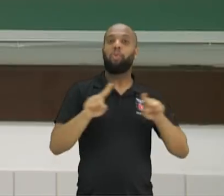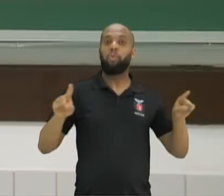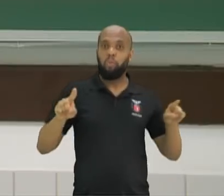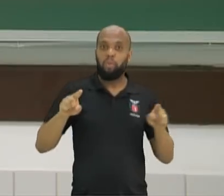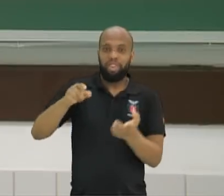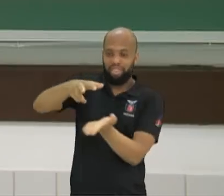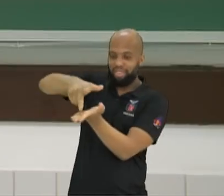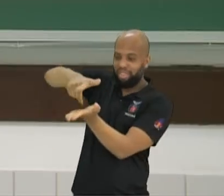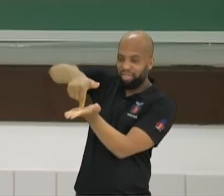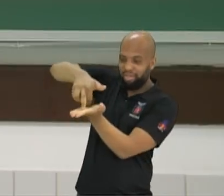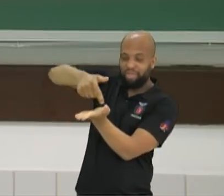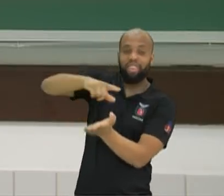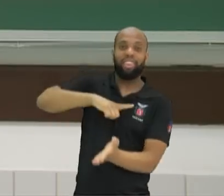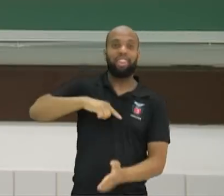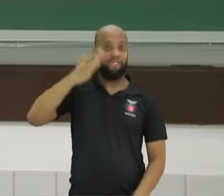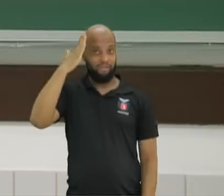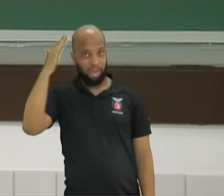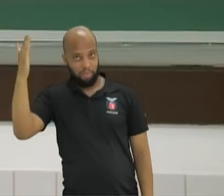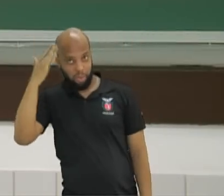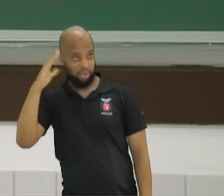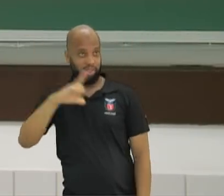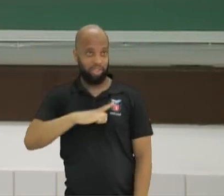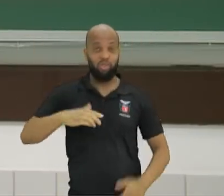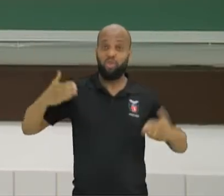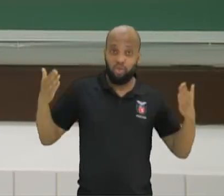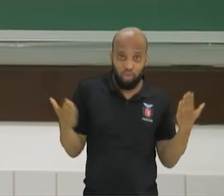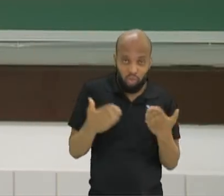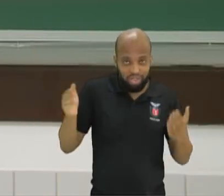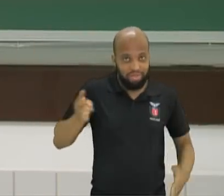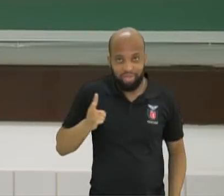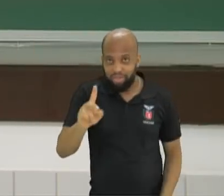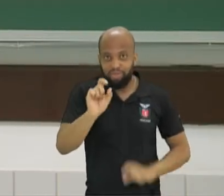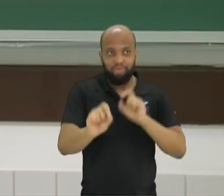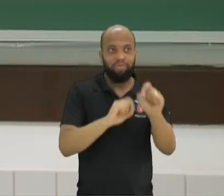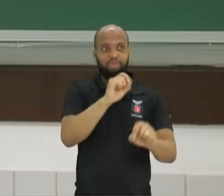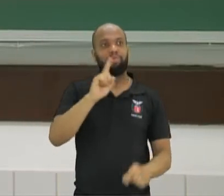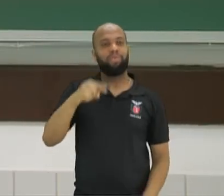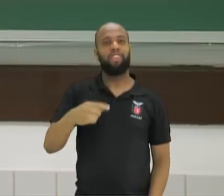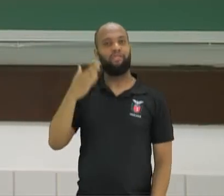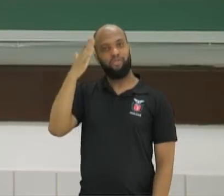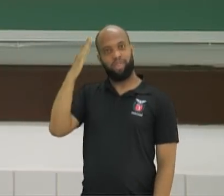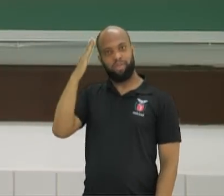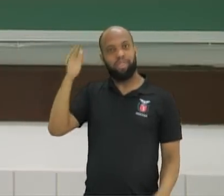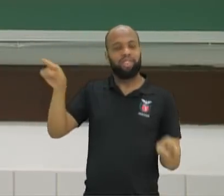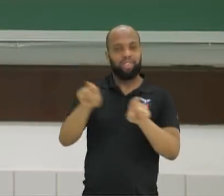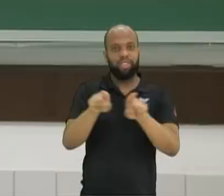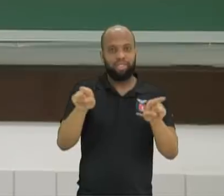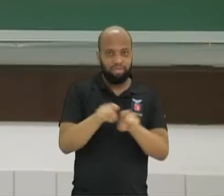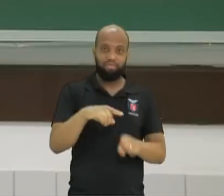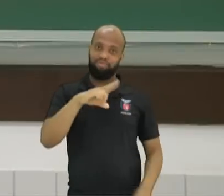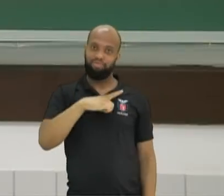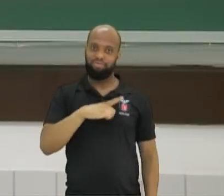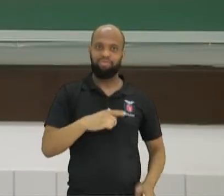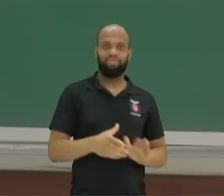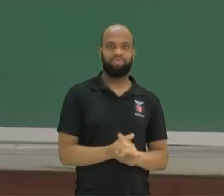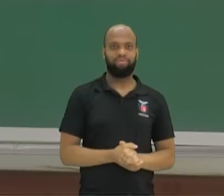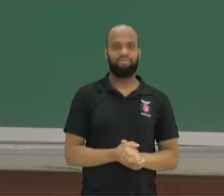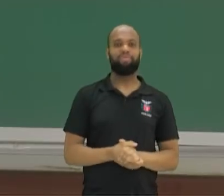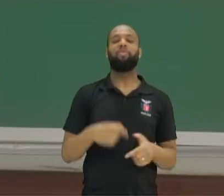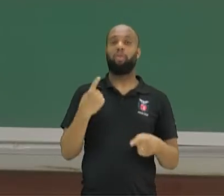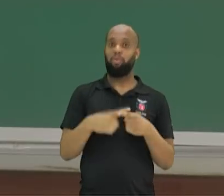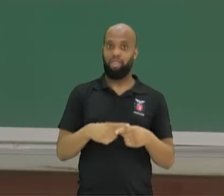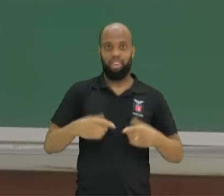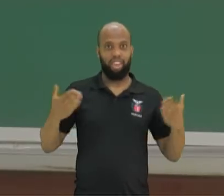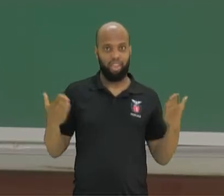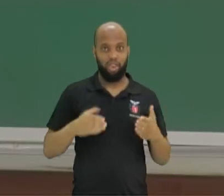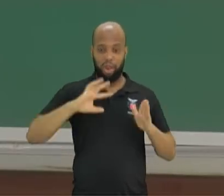passe ficou muito popular. E até hoje, né, ele é conhecido, né, é